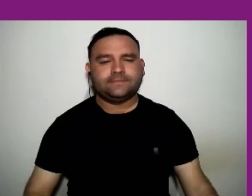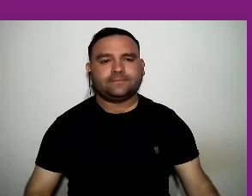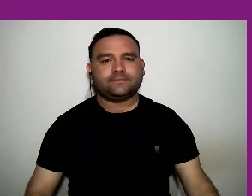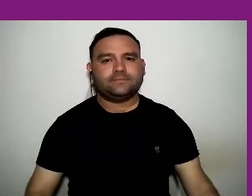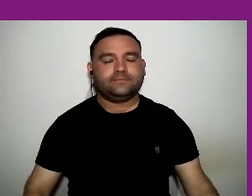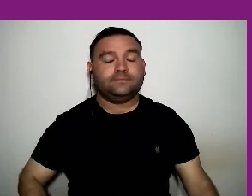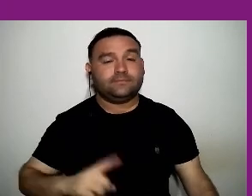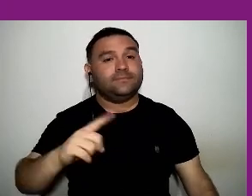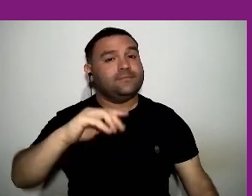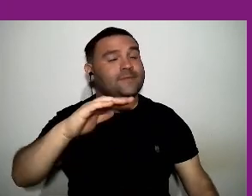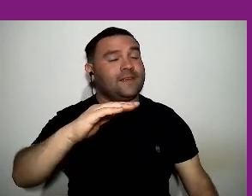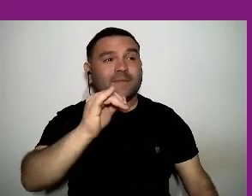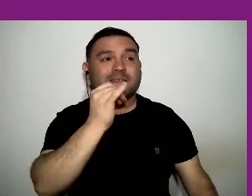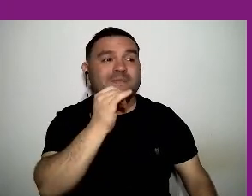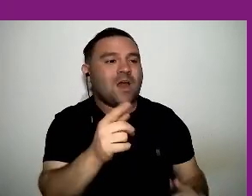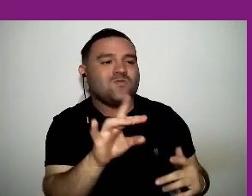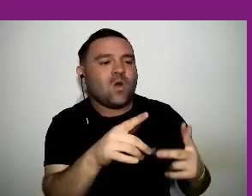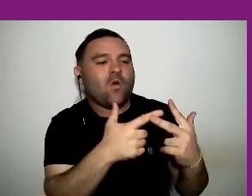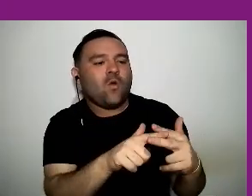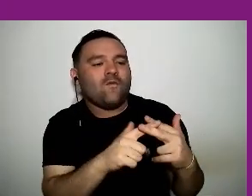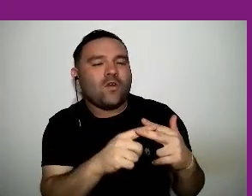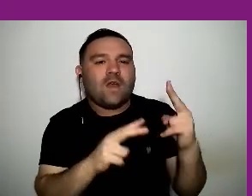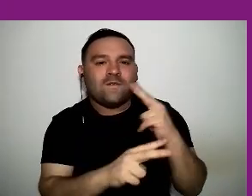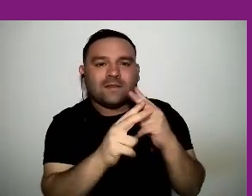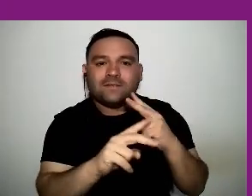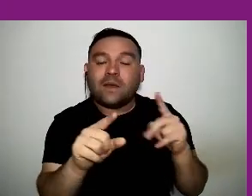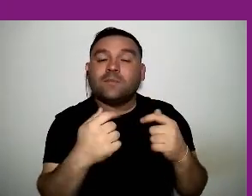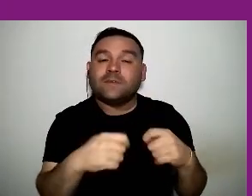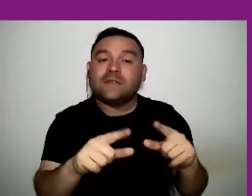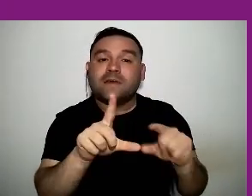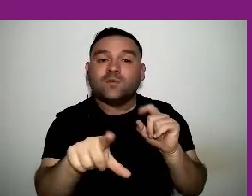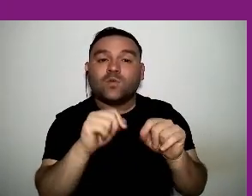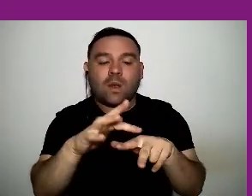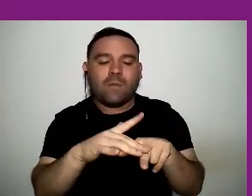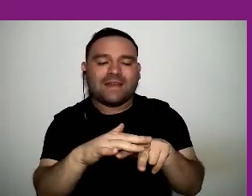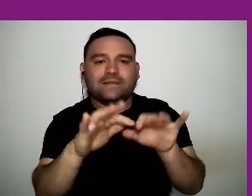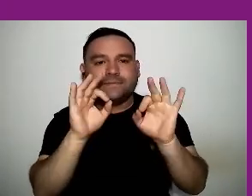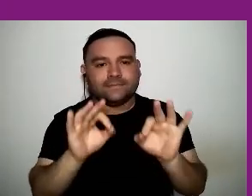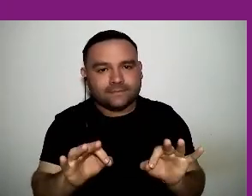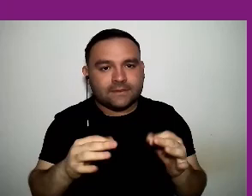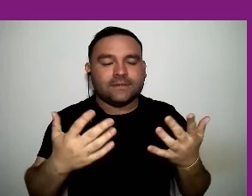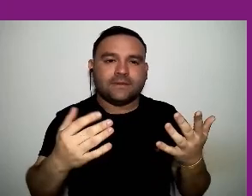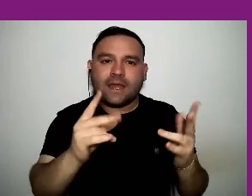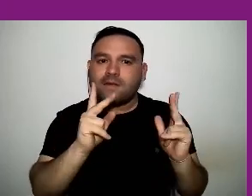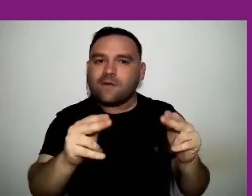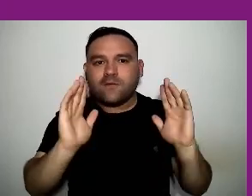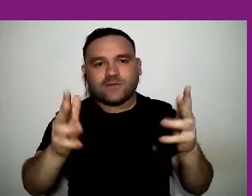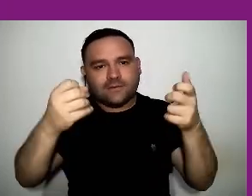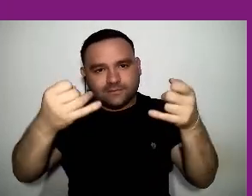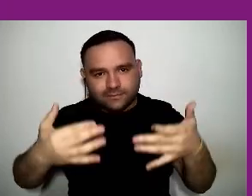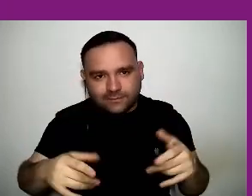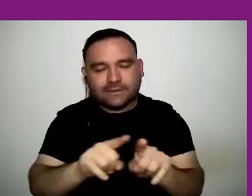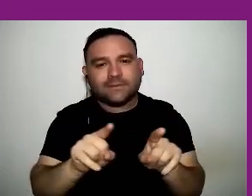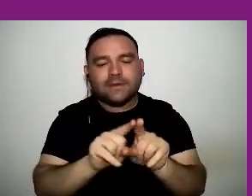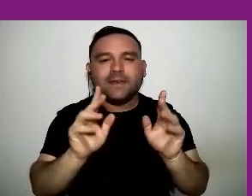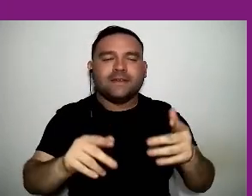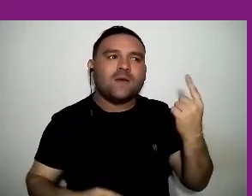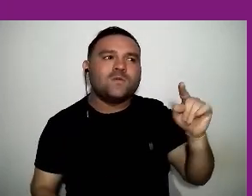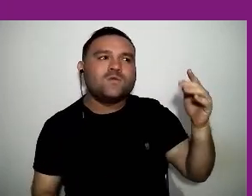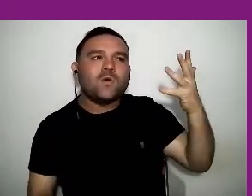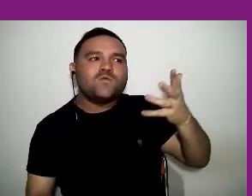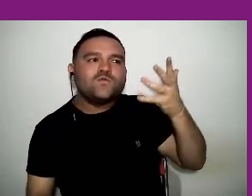É muito mais do que configurar um ventilador, e sim escolher os pacientes certos, como já foi mencionado pelo